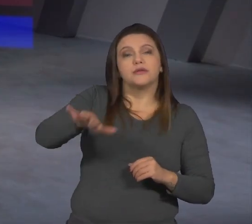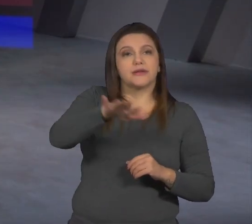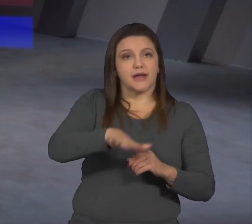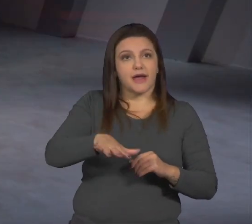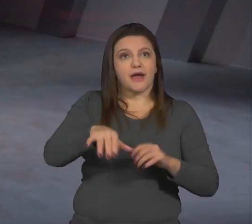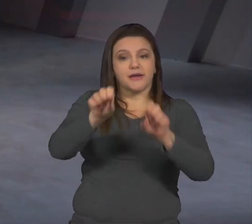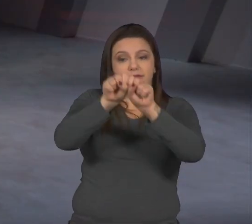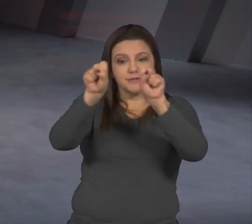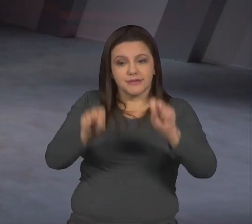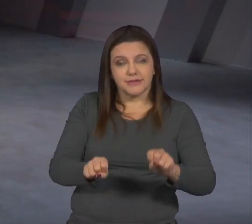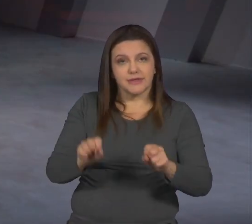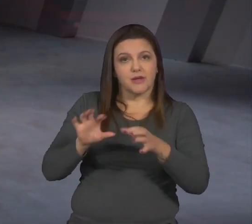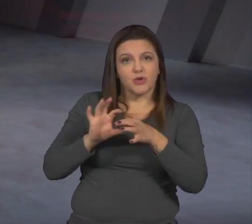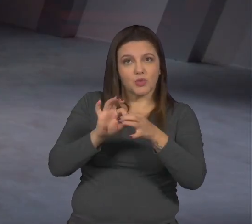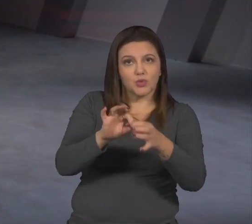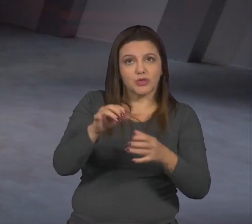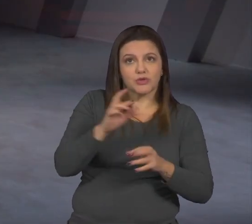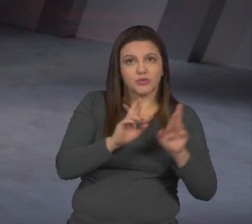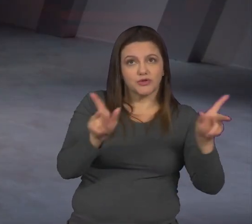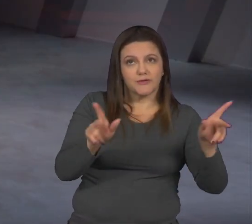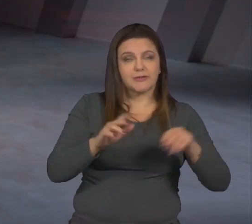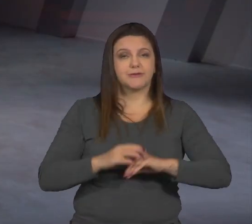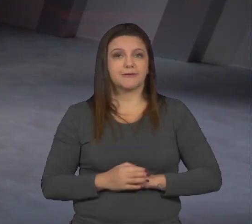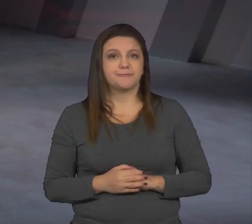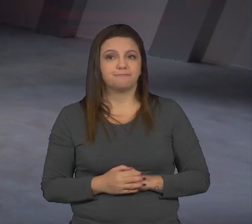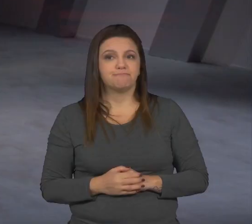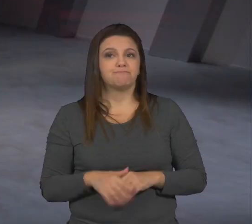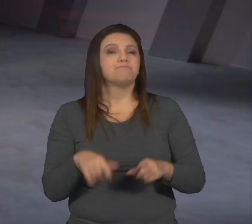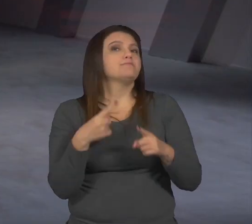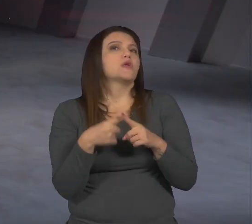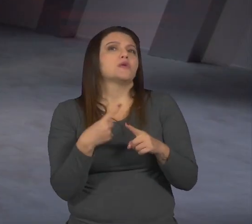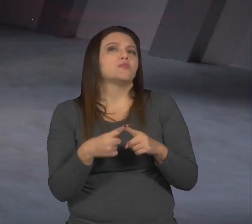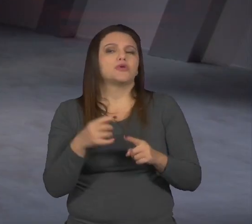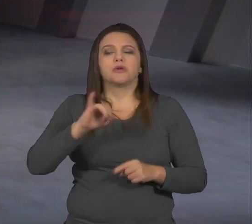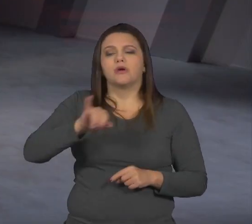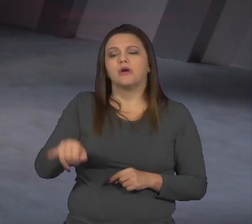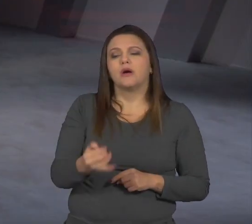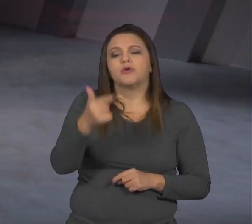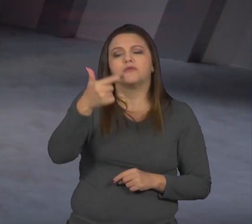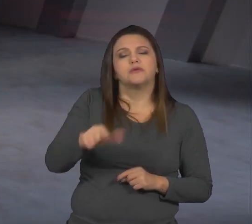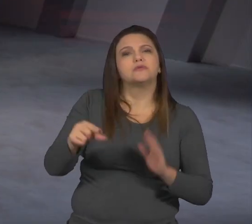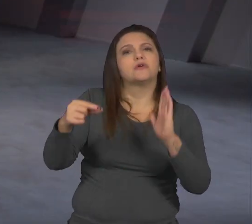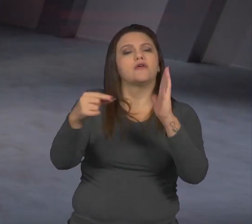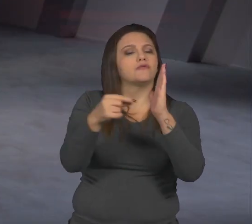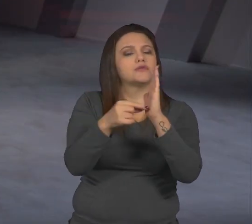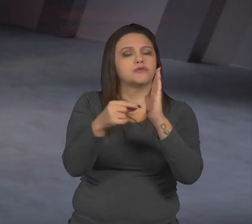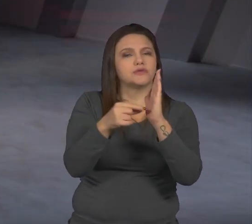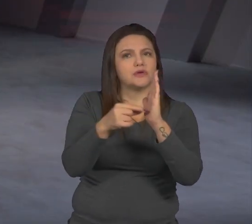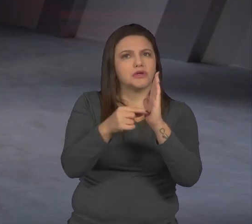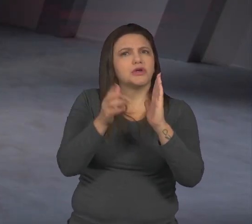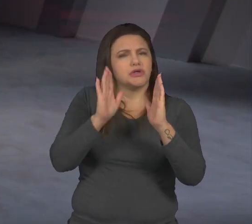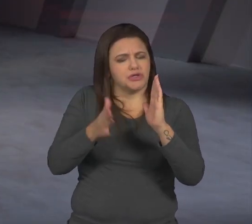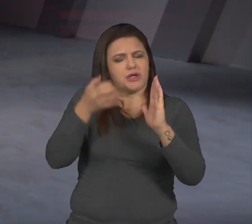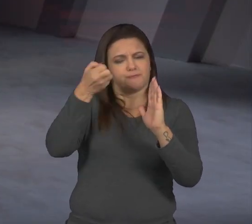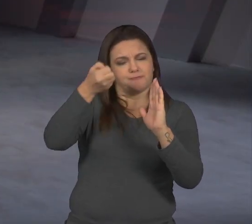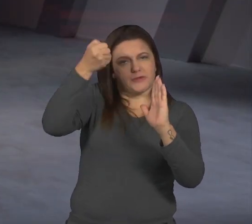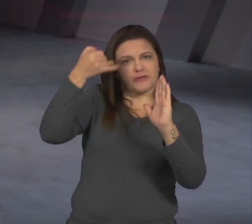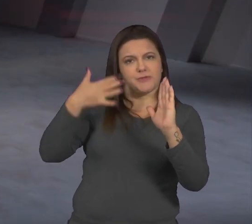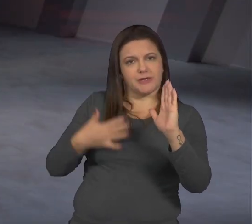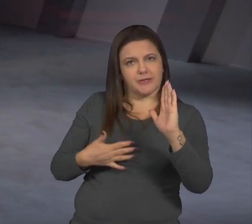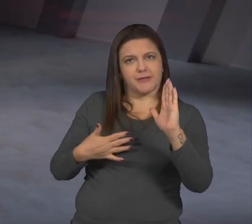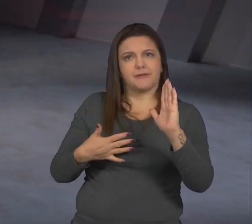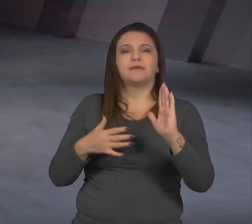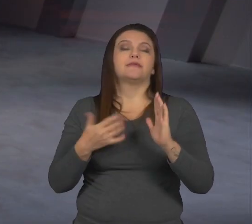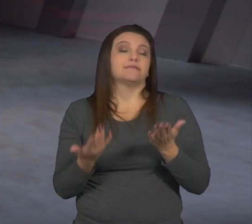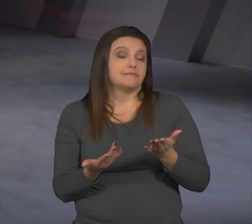contexto. E por que querer reusar? Né? Eu já adiantei lá os principais objetivos: custo,